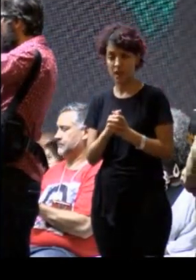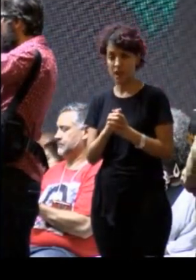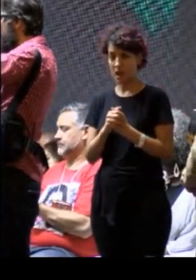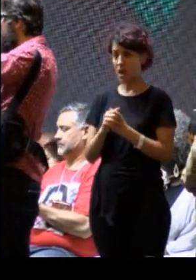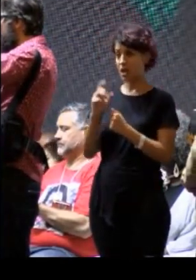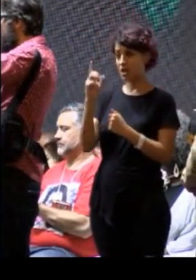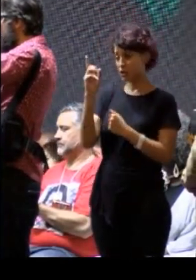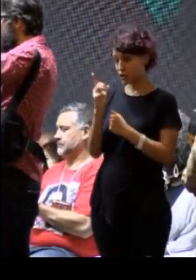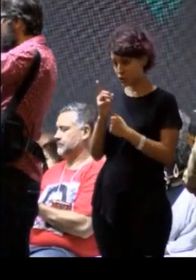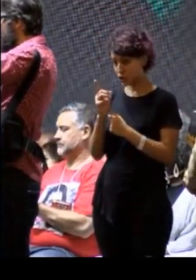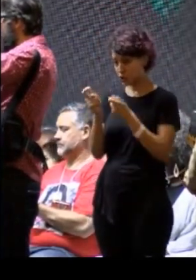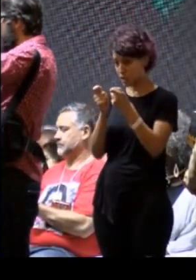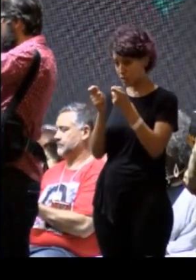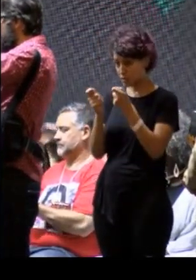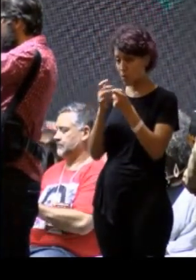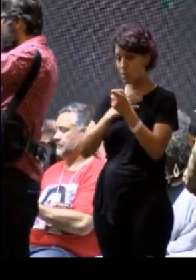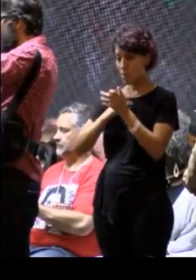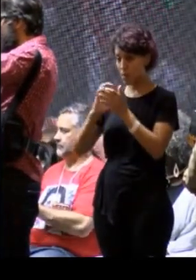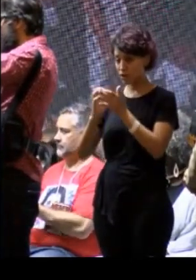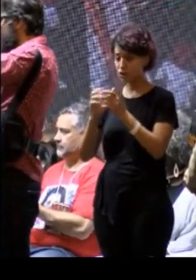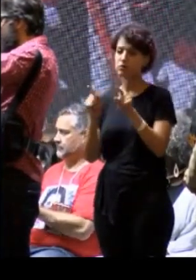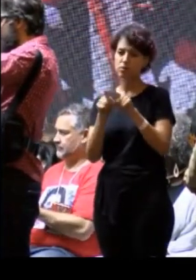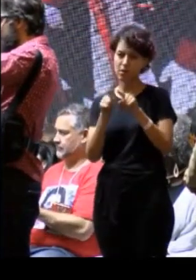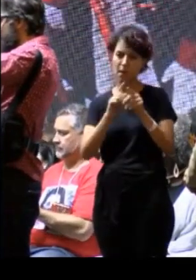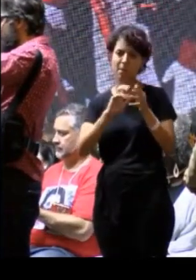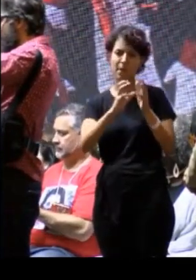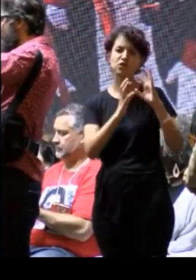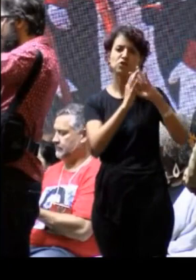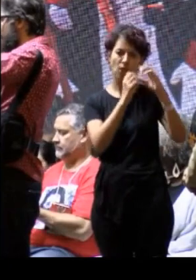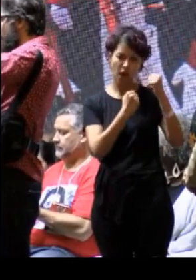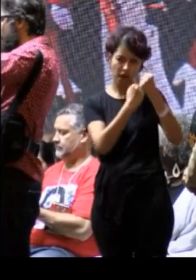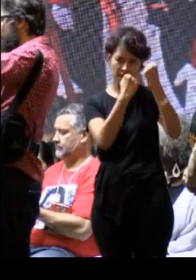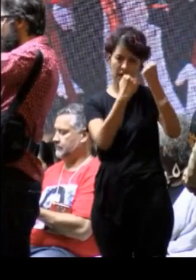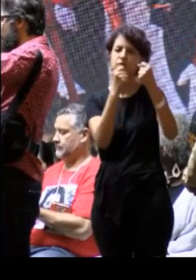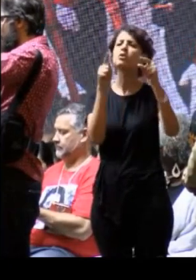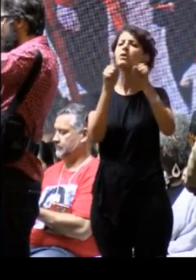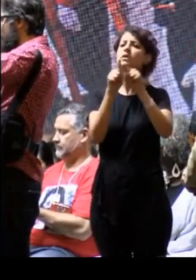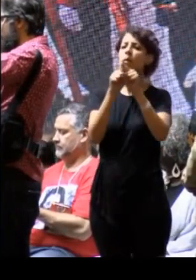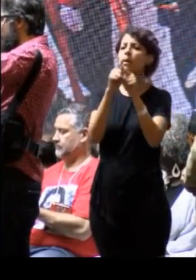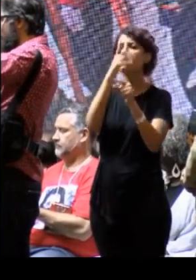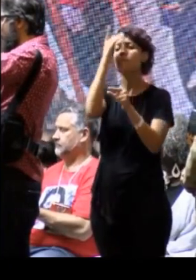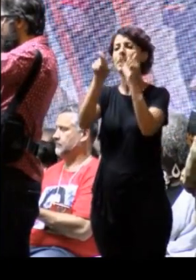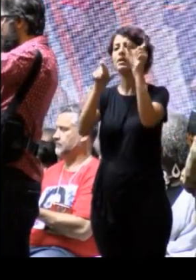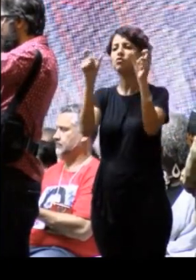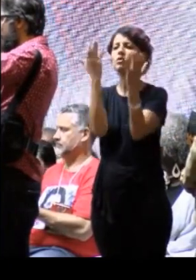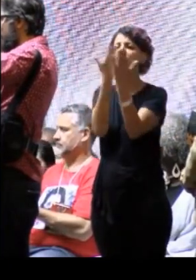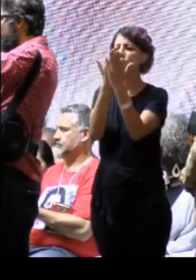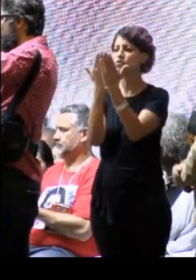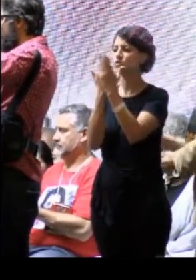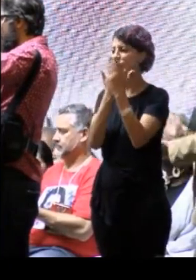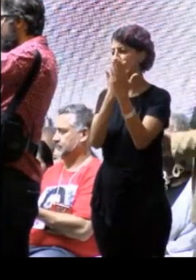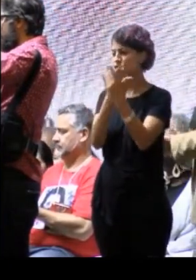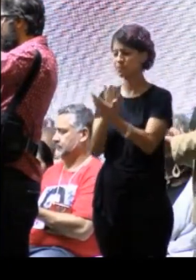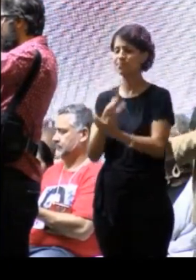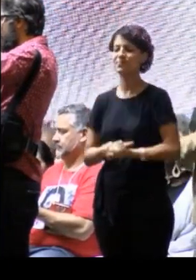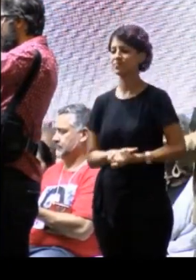meu partido, à direção dos partidos aliados, aos estudantes. Mas